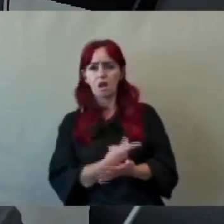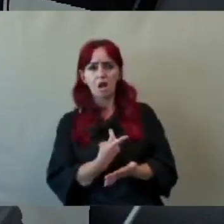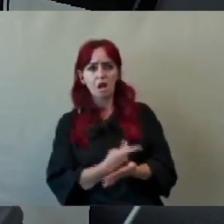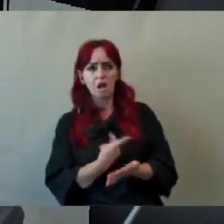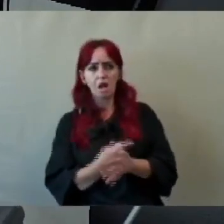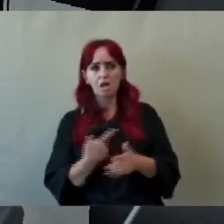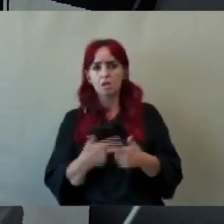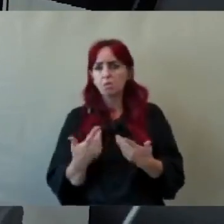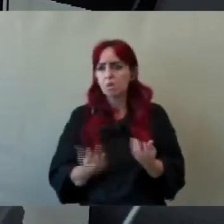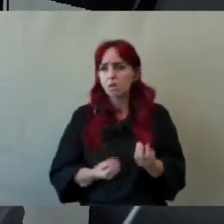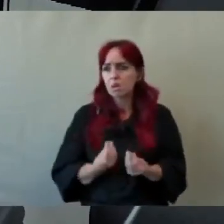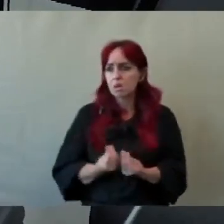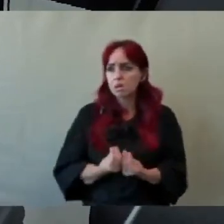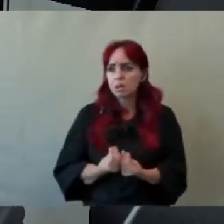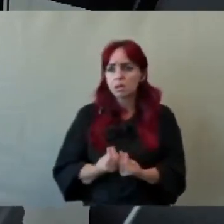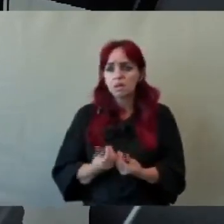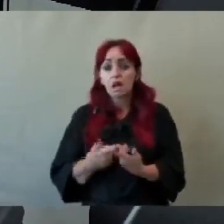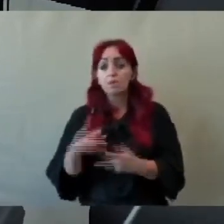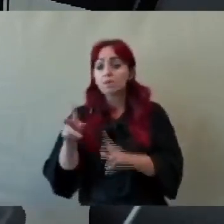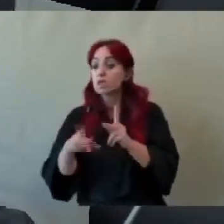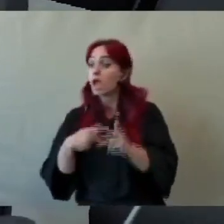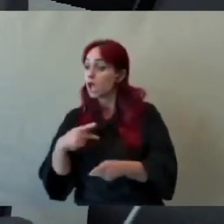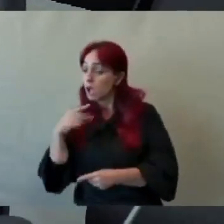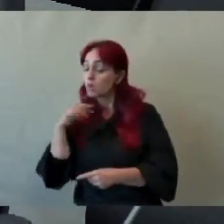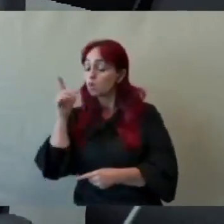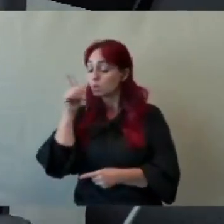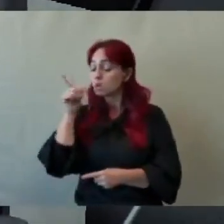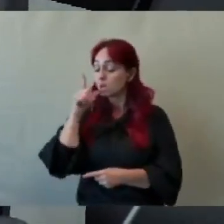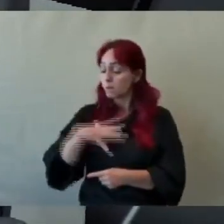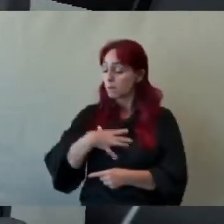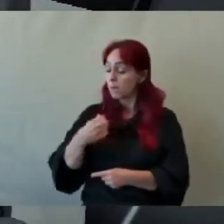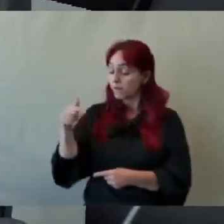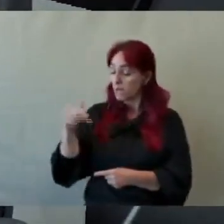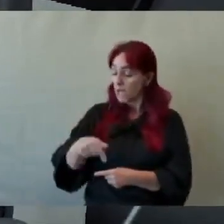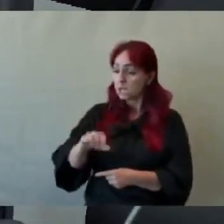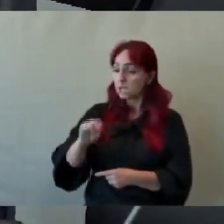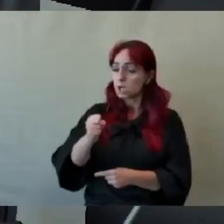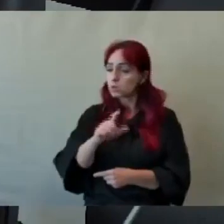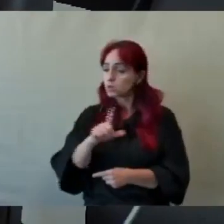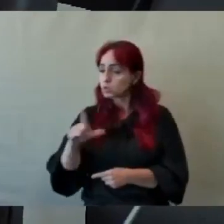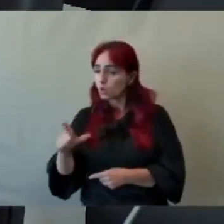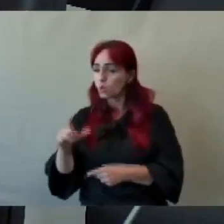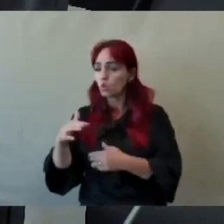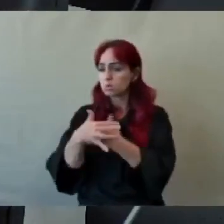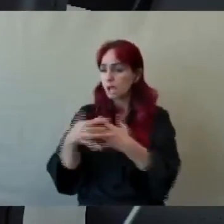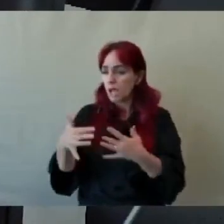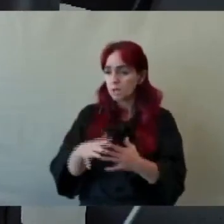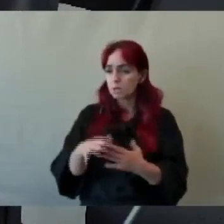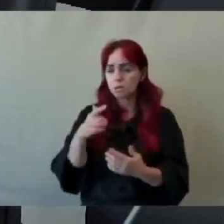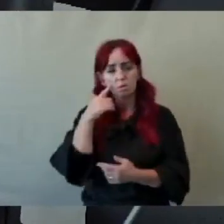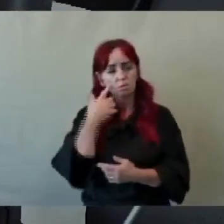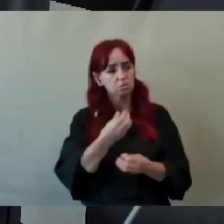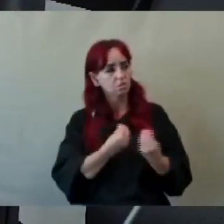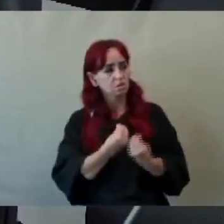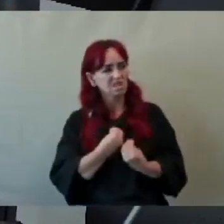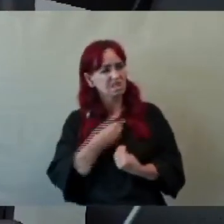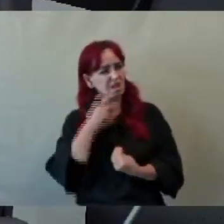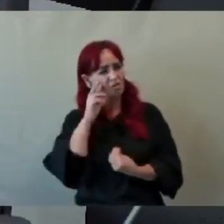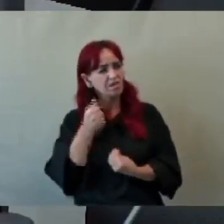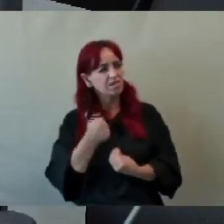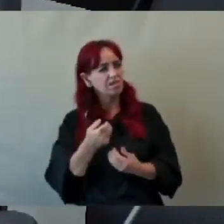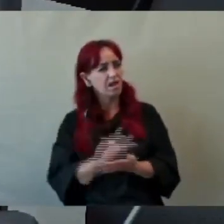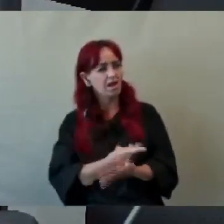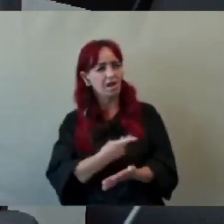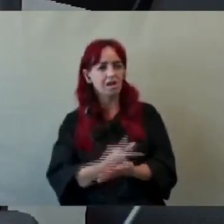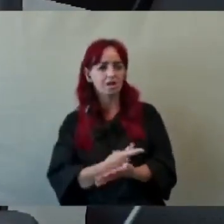que... Aí, às vezes, a pessoa fala assim, não, mas eu consegui para minha filha aqui na Zona Sul e tal, no centro. E eu ficava assim, mas eu estou fazendo alguma coisa de errado, porque